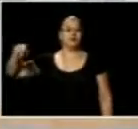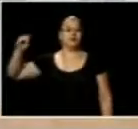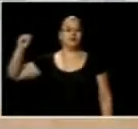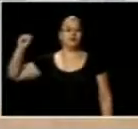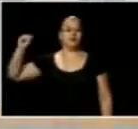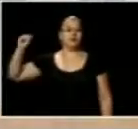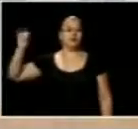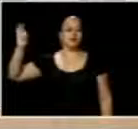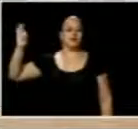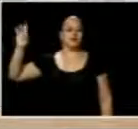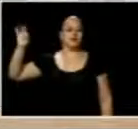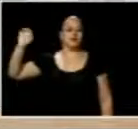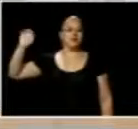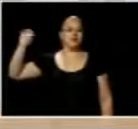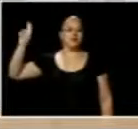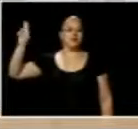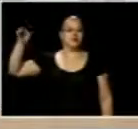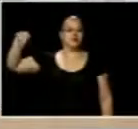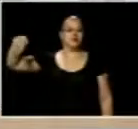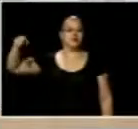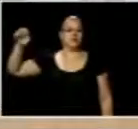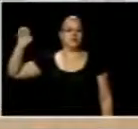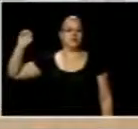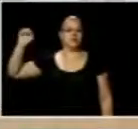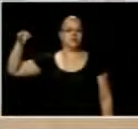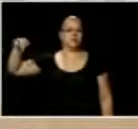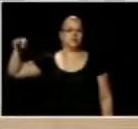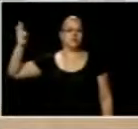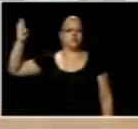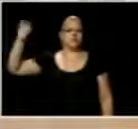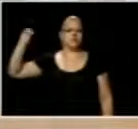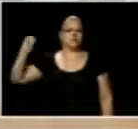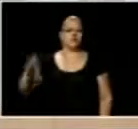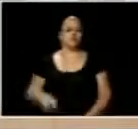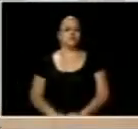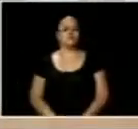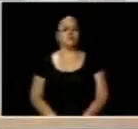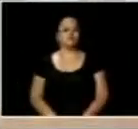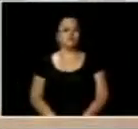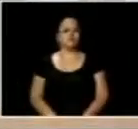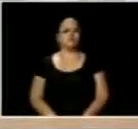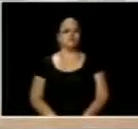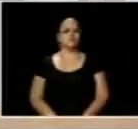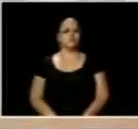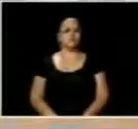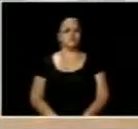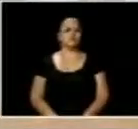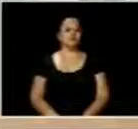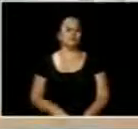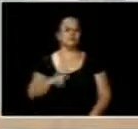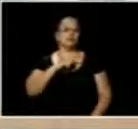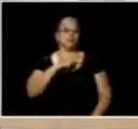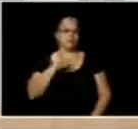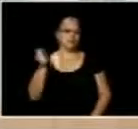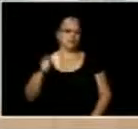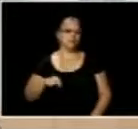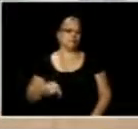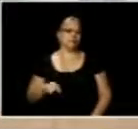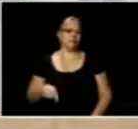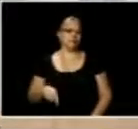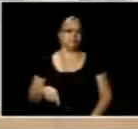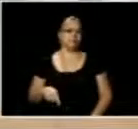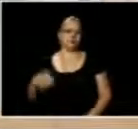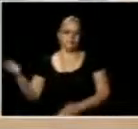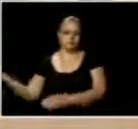tem não está sendo utilizado. E digo mais, nós tivemos aqui a presença corajosa,